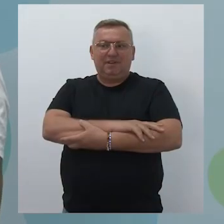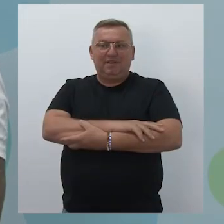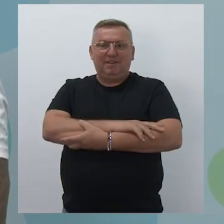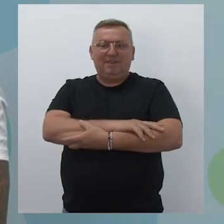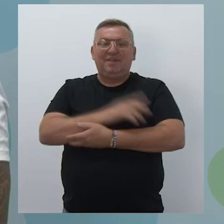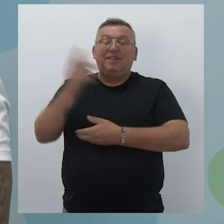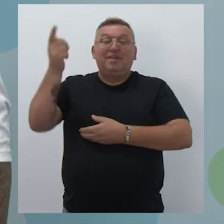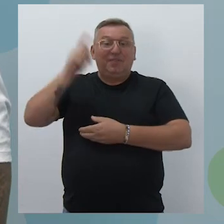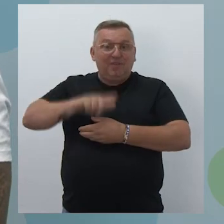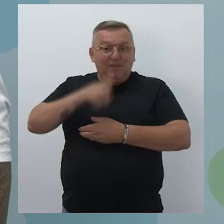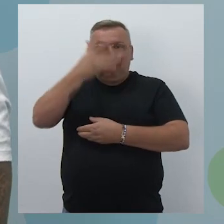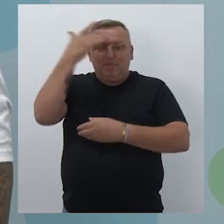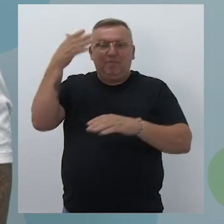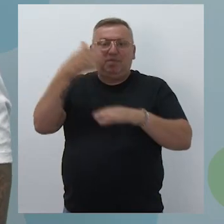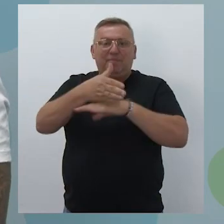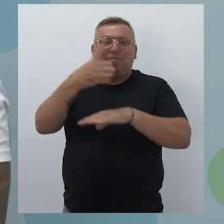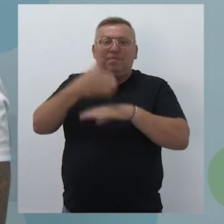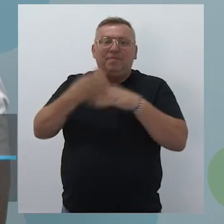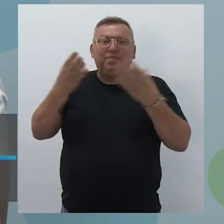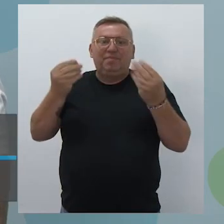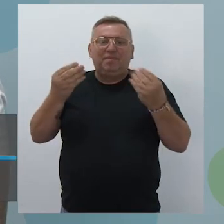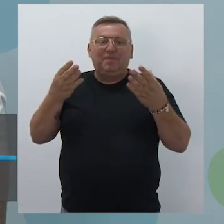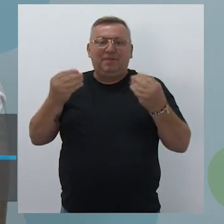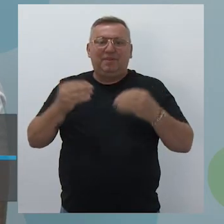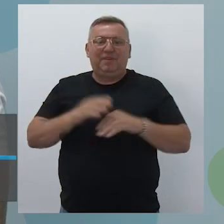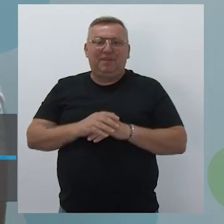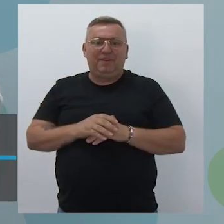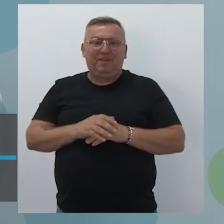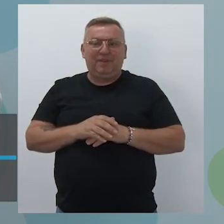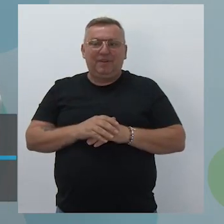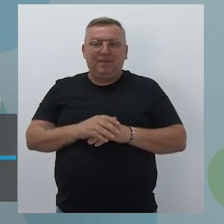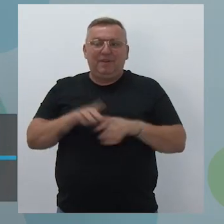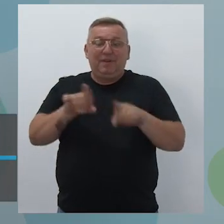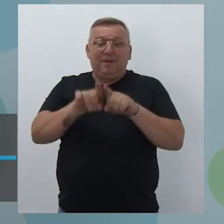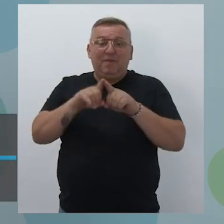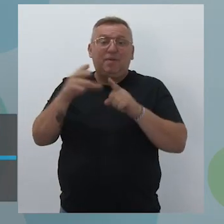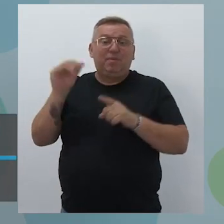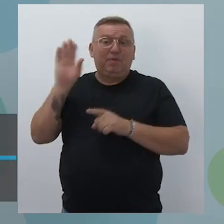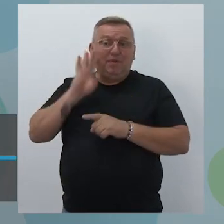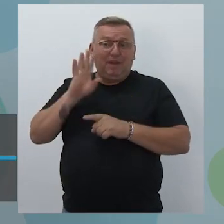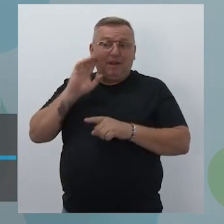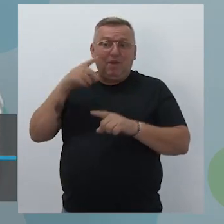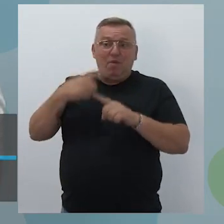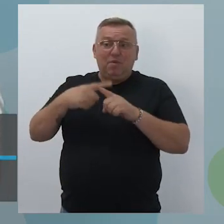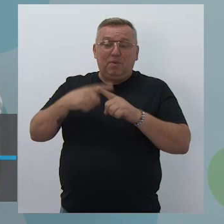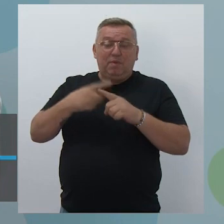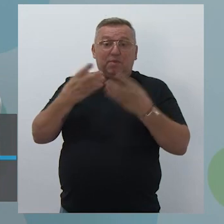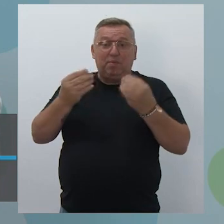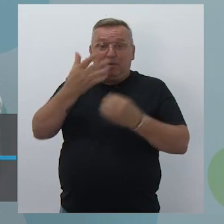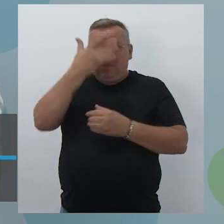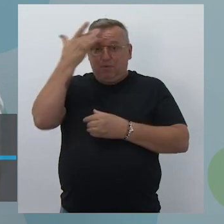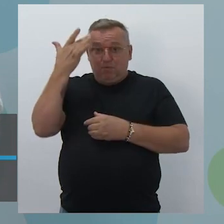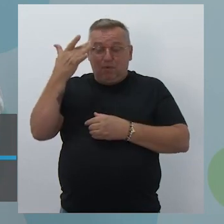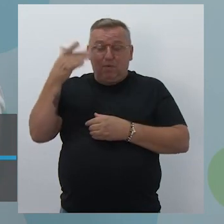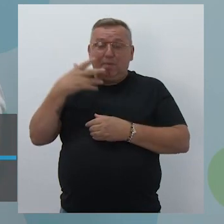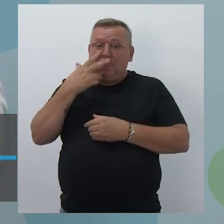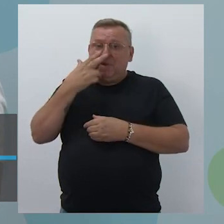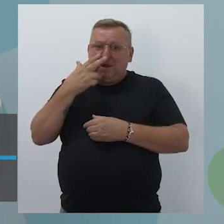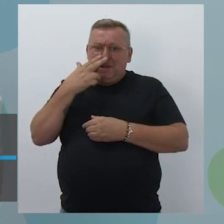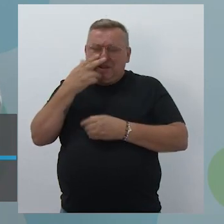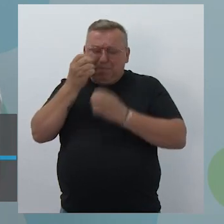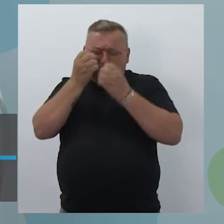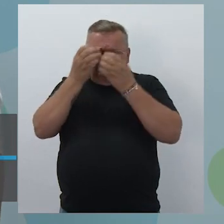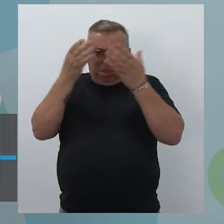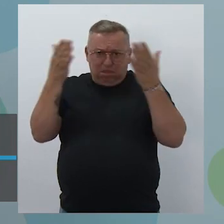De novo, o pessoal participando bastante, Tânia. É, e é muito legal, porque para muitas pessoas pode parecer óbvio,